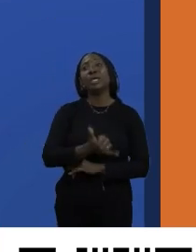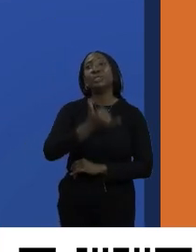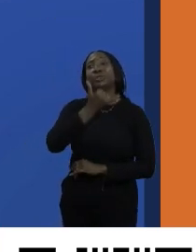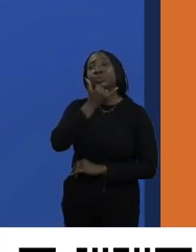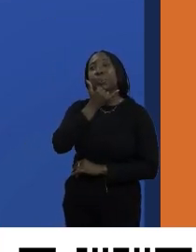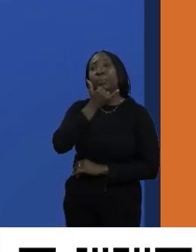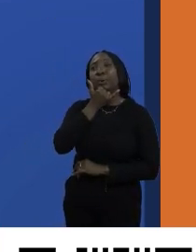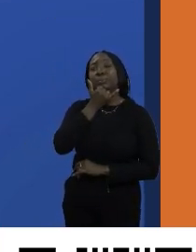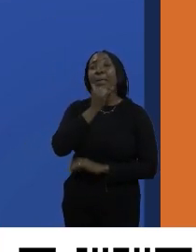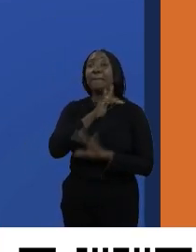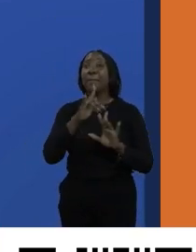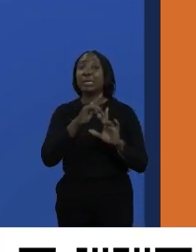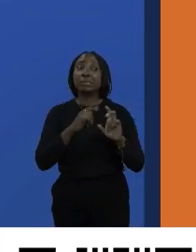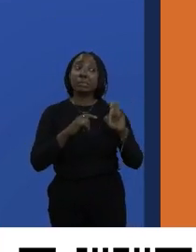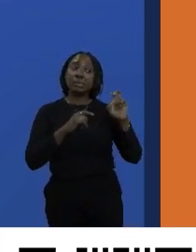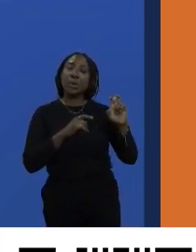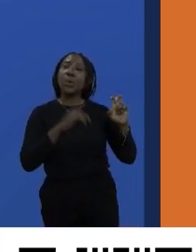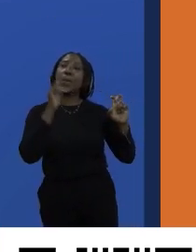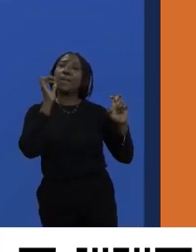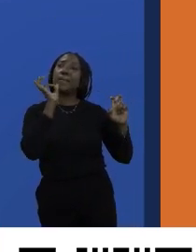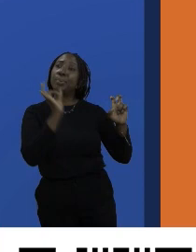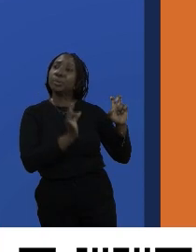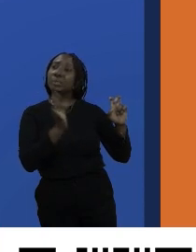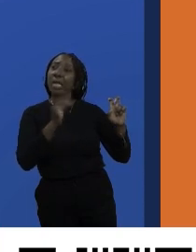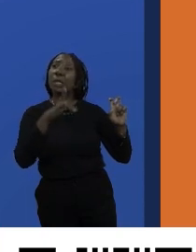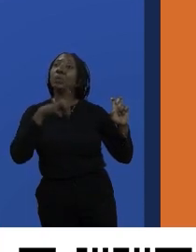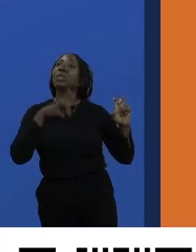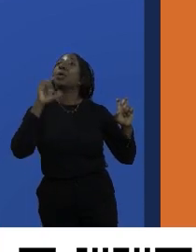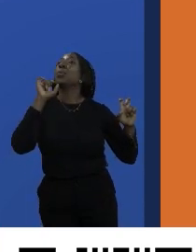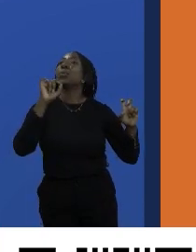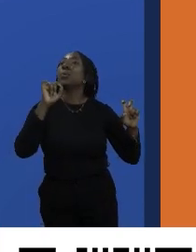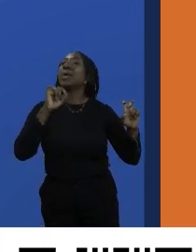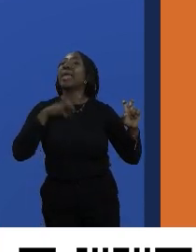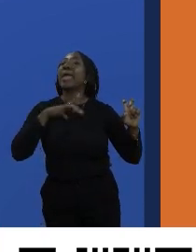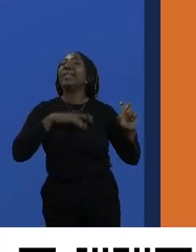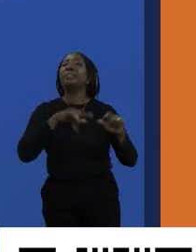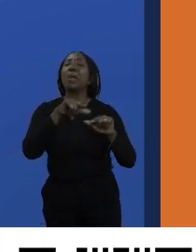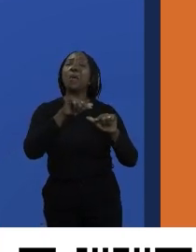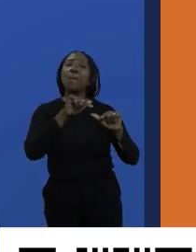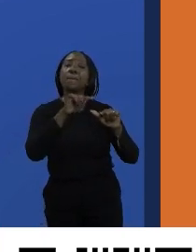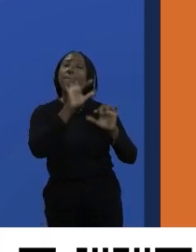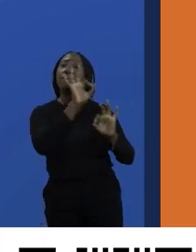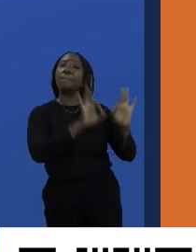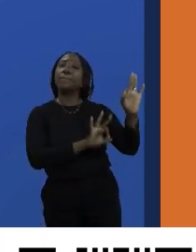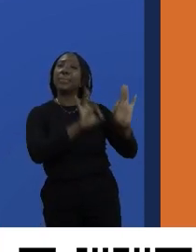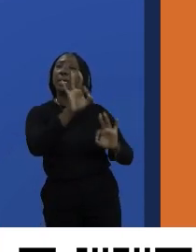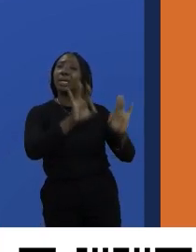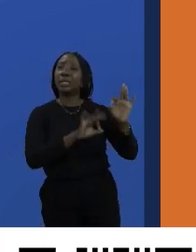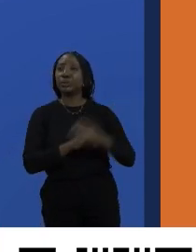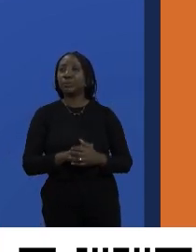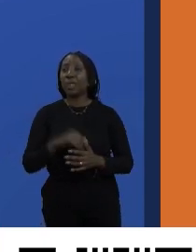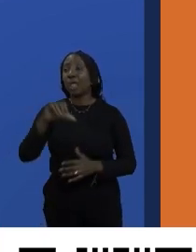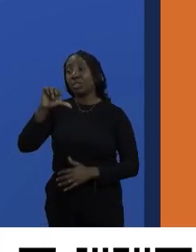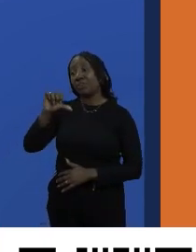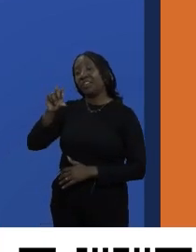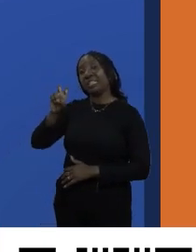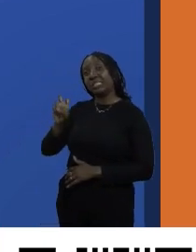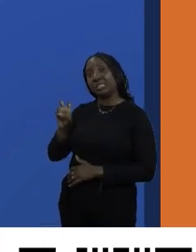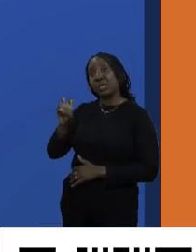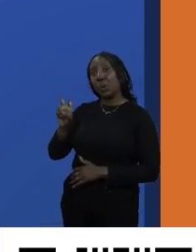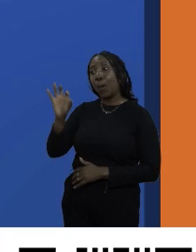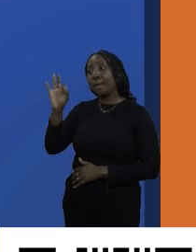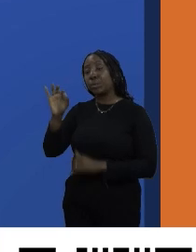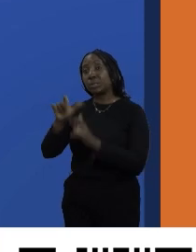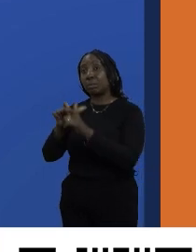um plano. 95% das pessoas dizem: isso não é meu trabalho, não. Meu trabalho eu já fiz. E aí parece que desligam